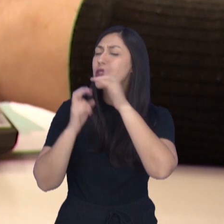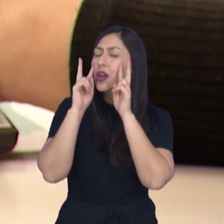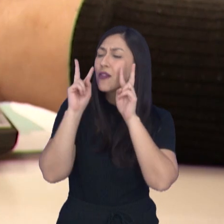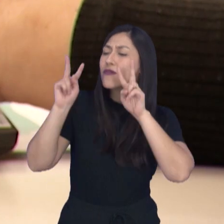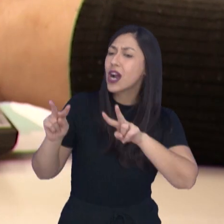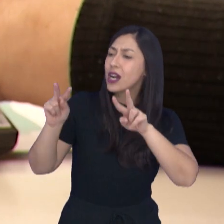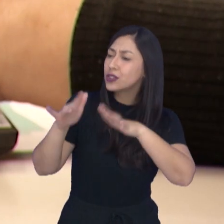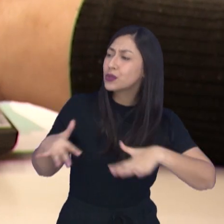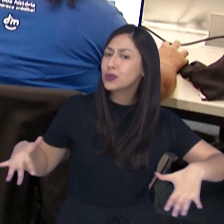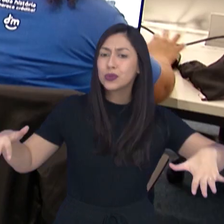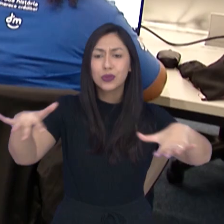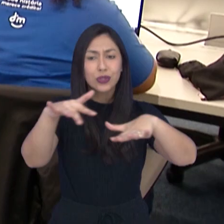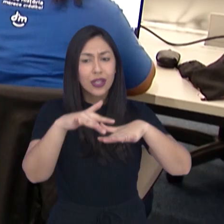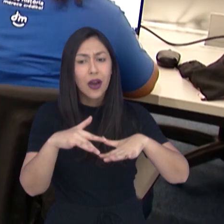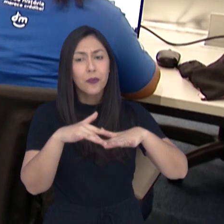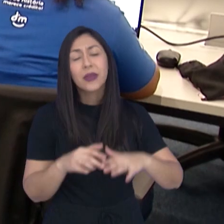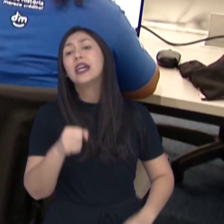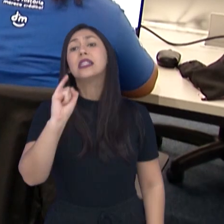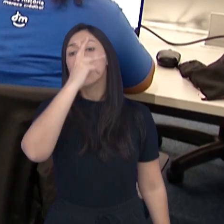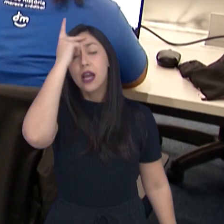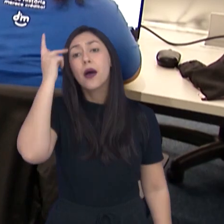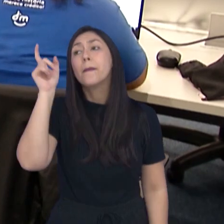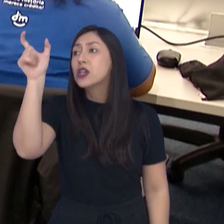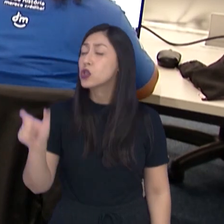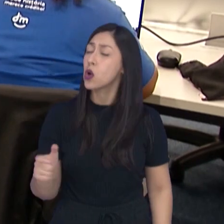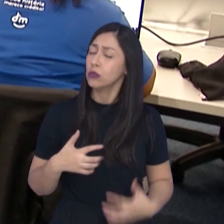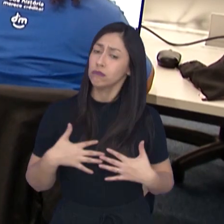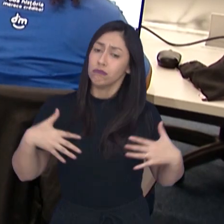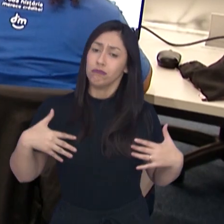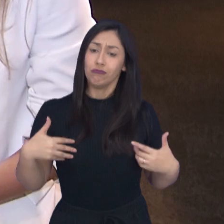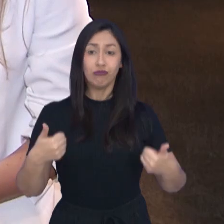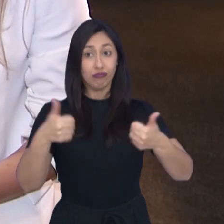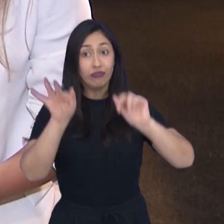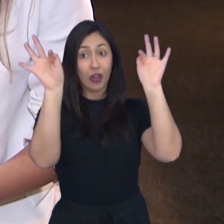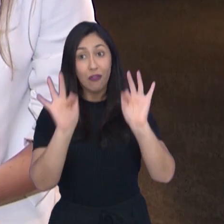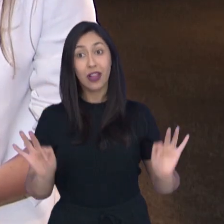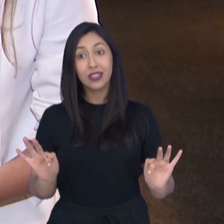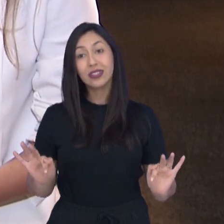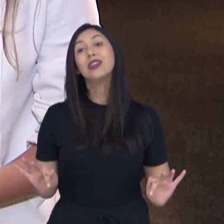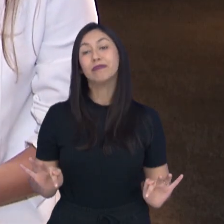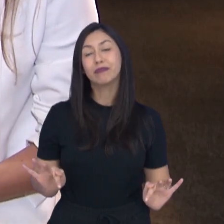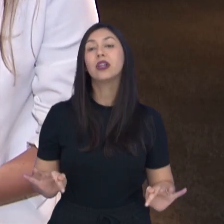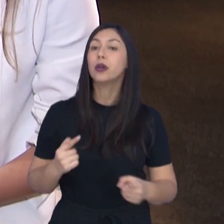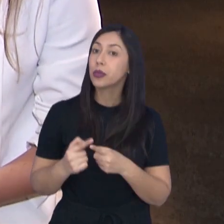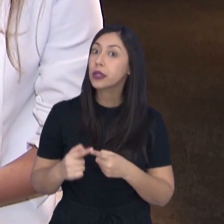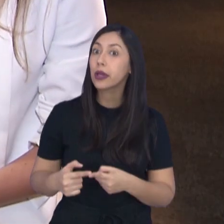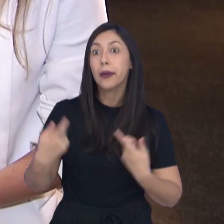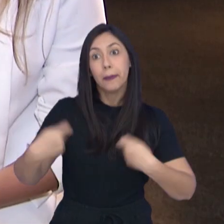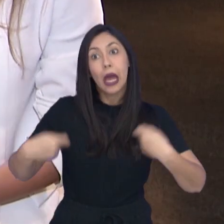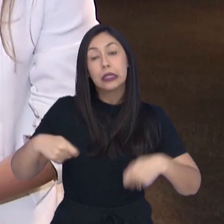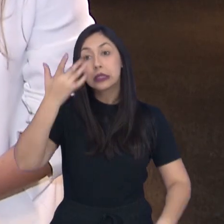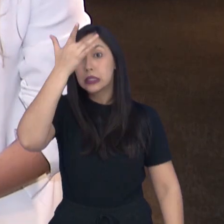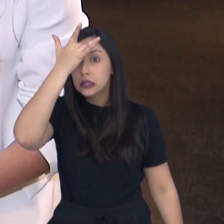como um todo, né? Se a gente é realizado, se a gente se sente bem, se a gente tem o nosso momento, o nosso equilíbrio, a gente precisa, hoje quando a gente fala de saúde mental,